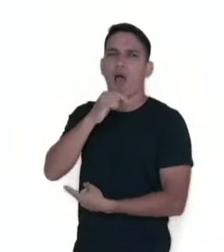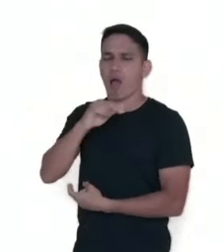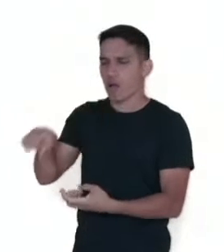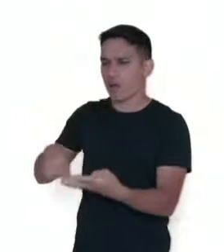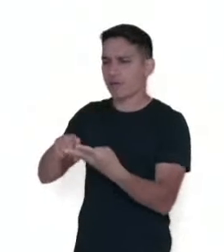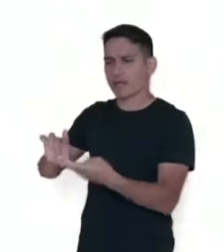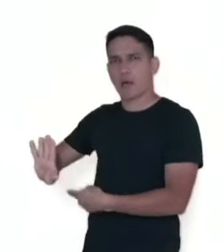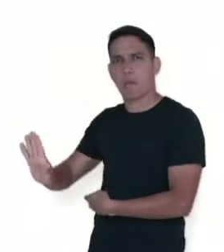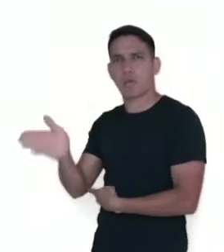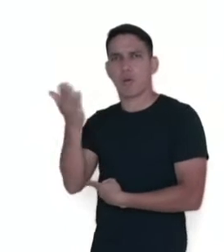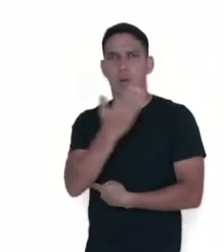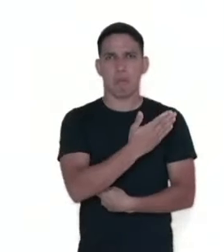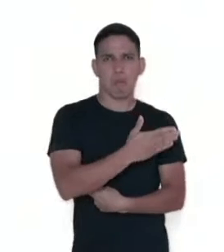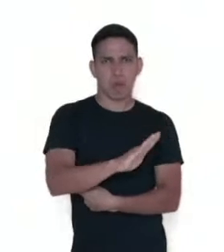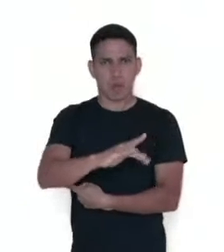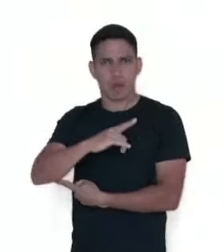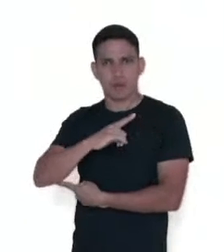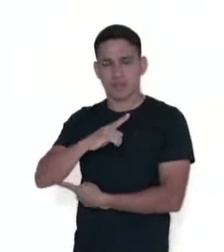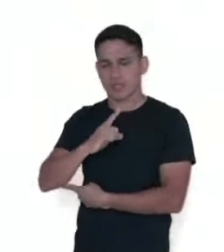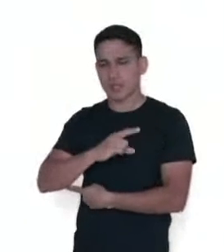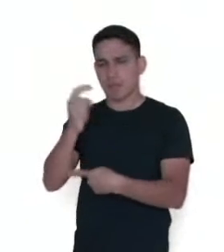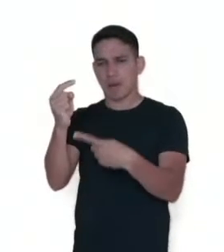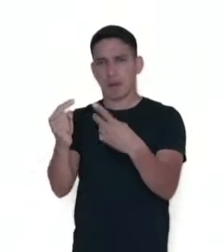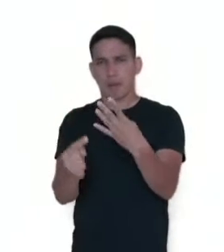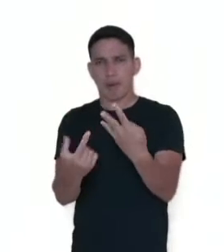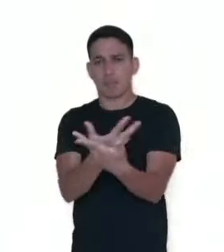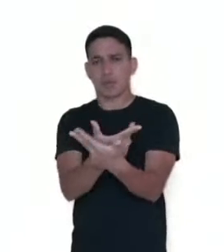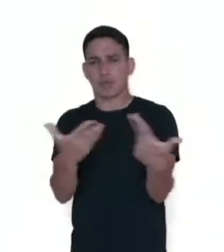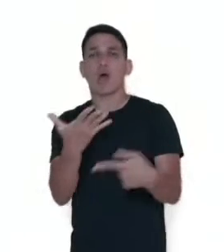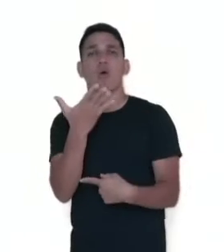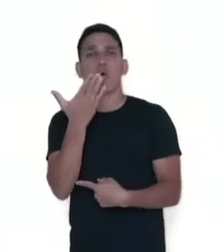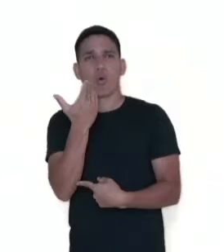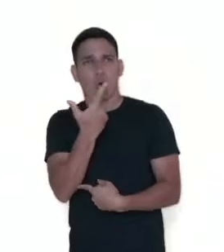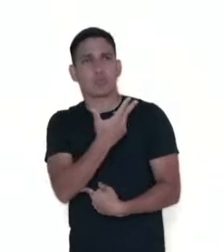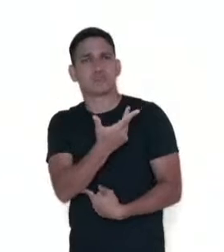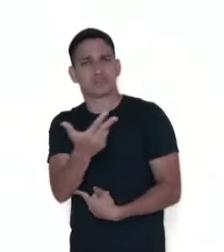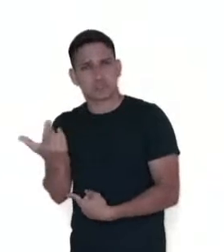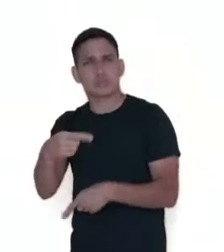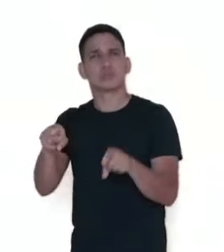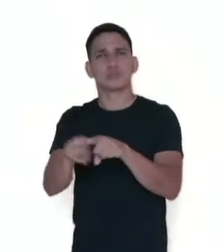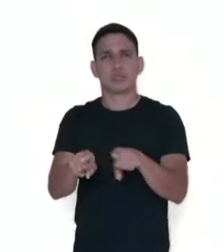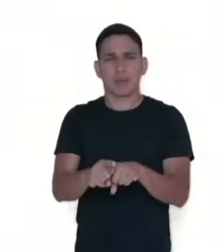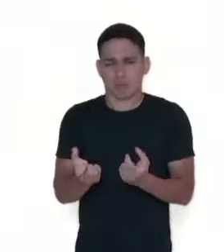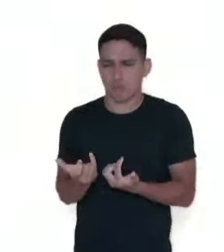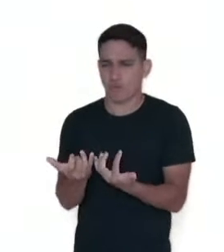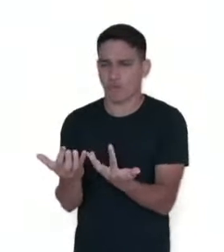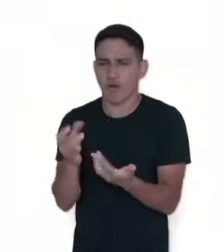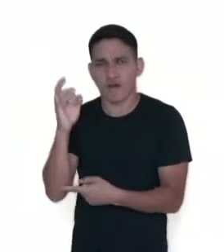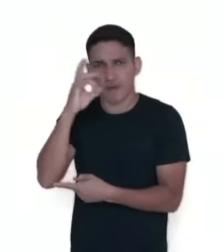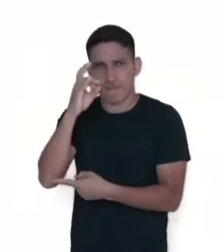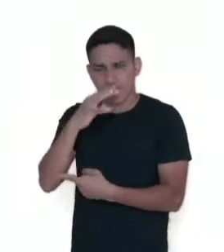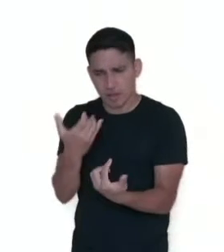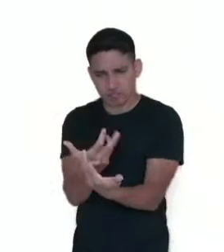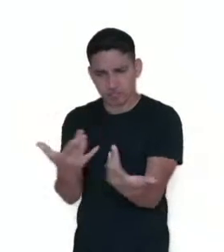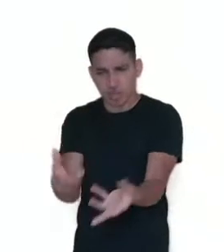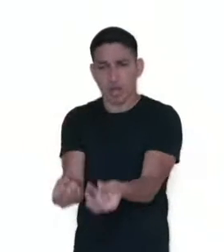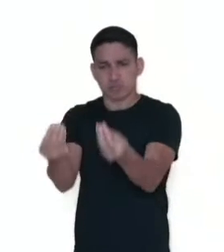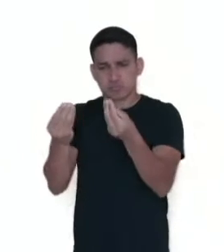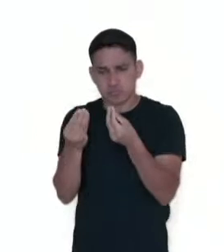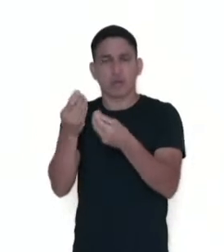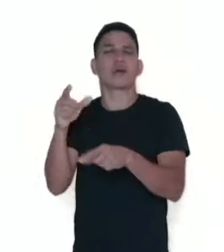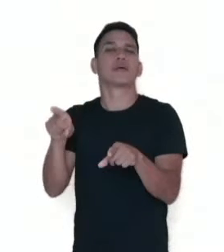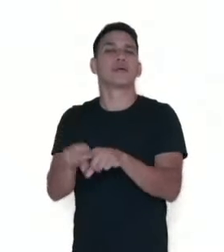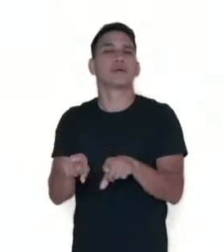raquete de tênis ali, alimentos também, né? Tá? Legumes,